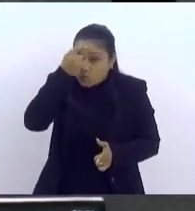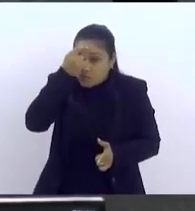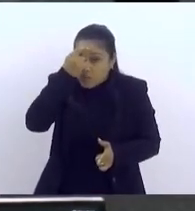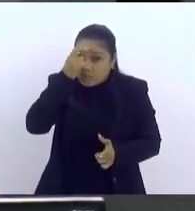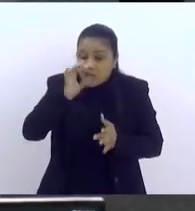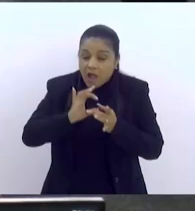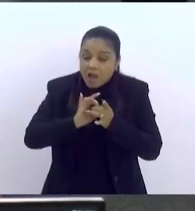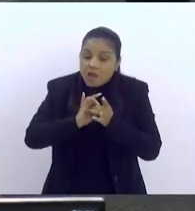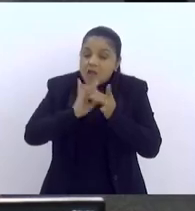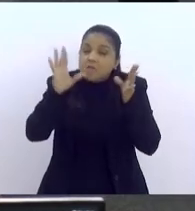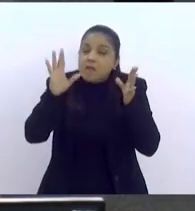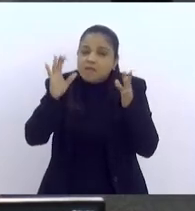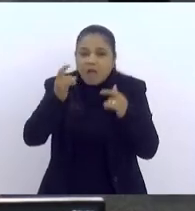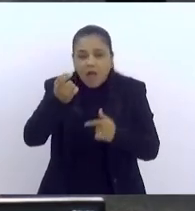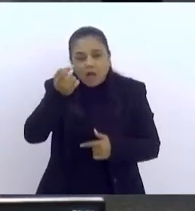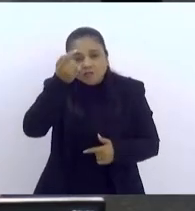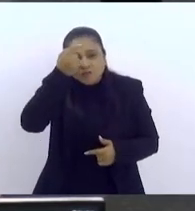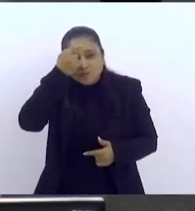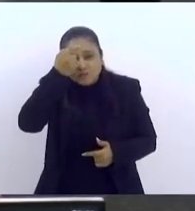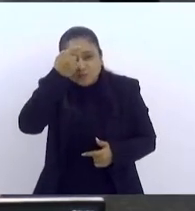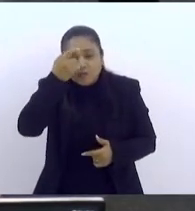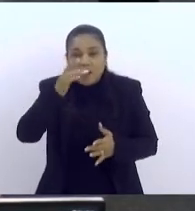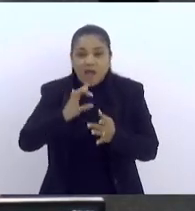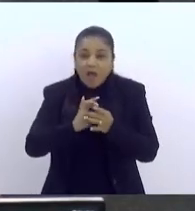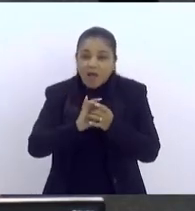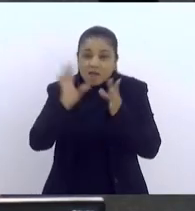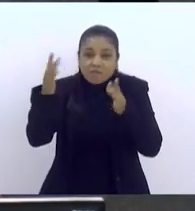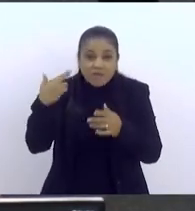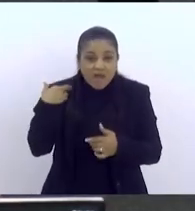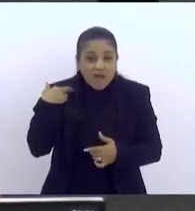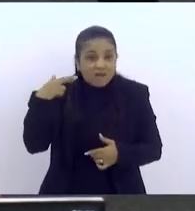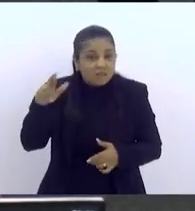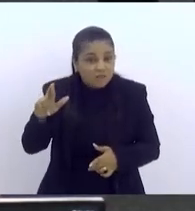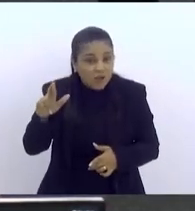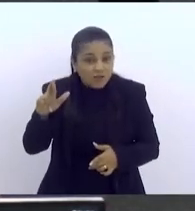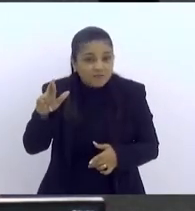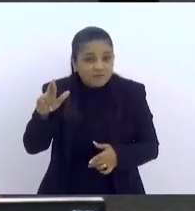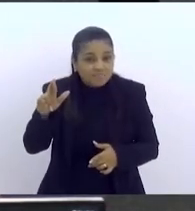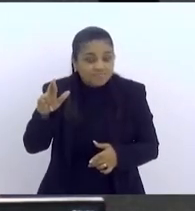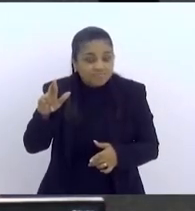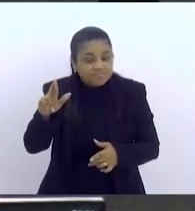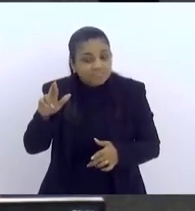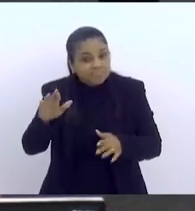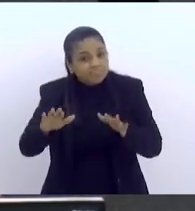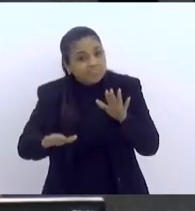liberdade de consciência, a liberdade religiosa, talvez ainda estejam